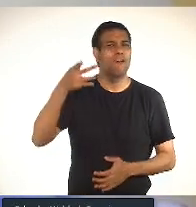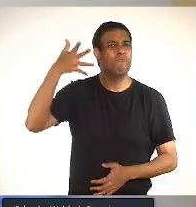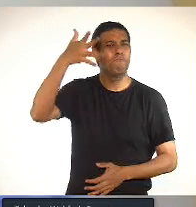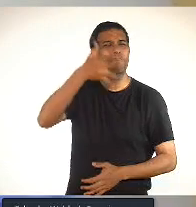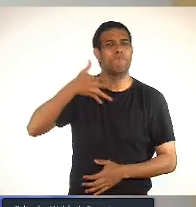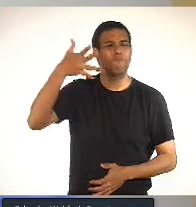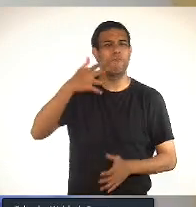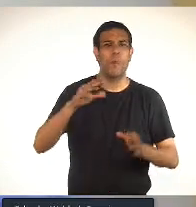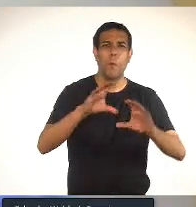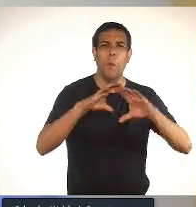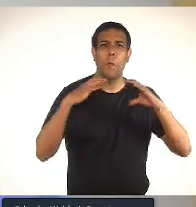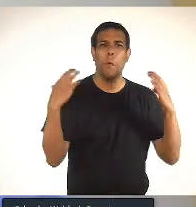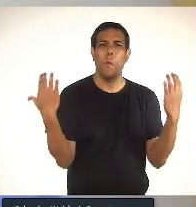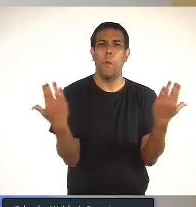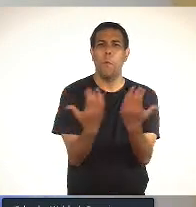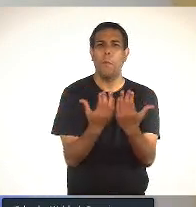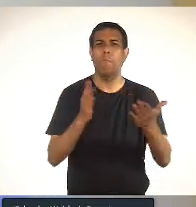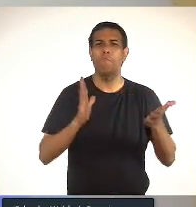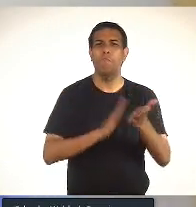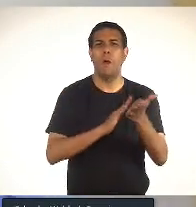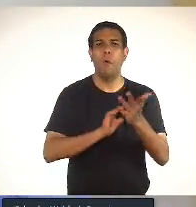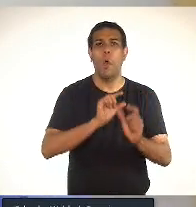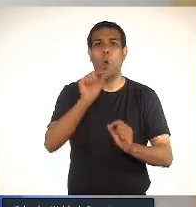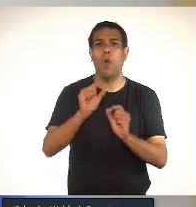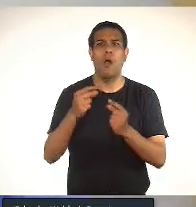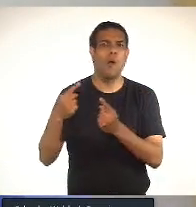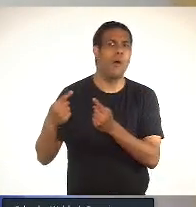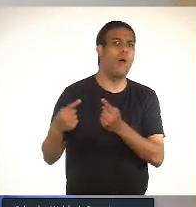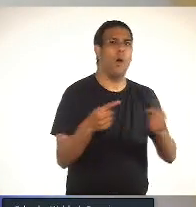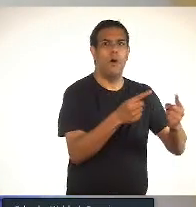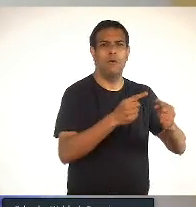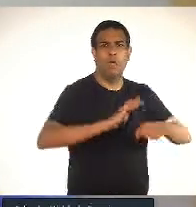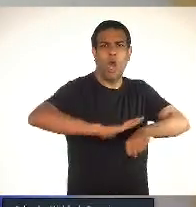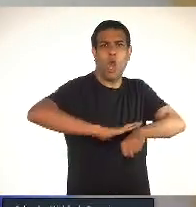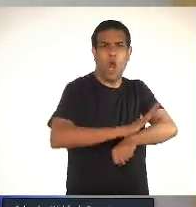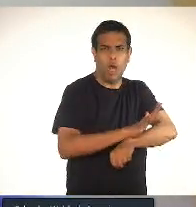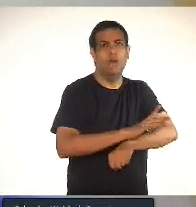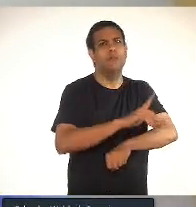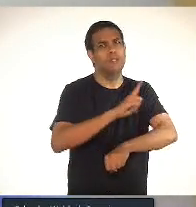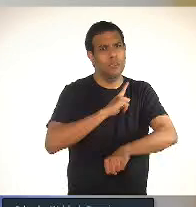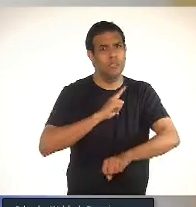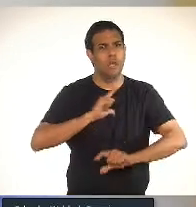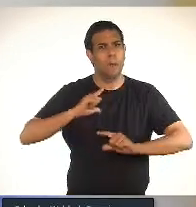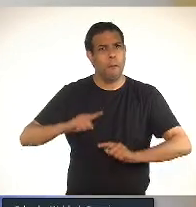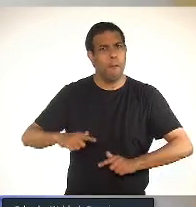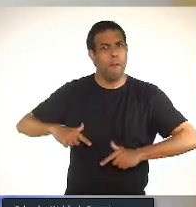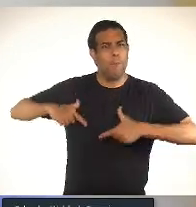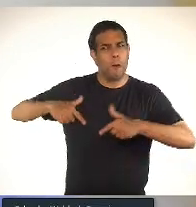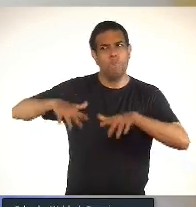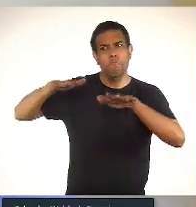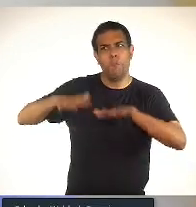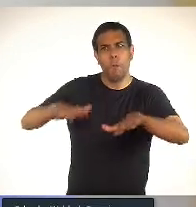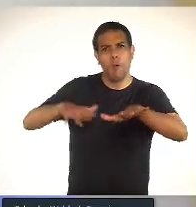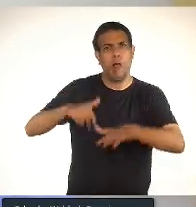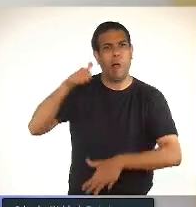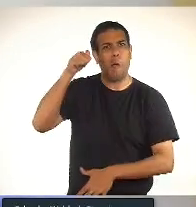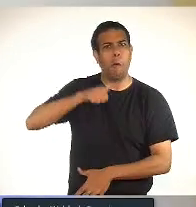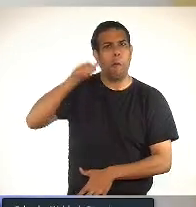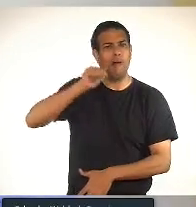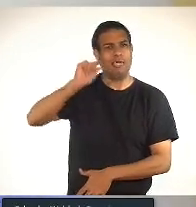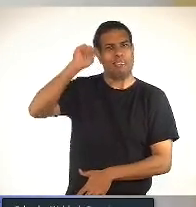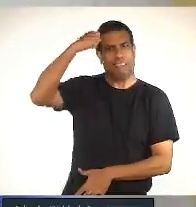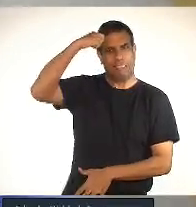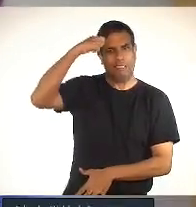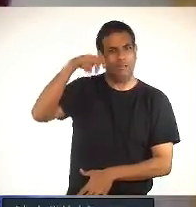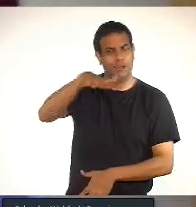uma conferência sobre o enfrentamento ao racismo, dando ênfase à luta e à resistência das mulheres negras